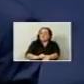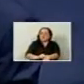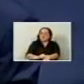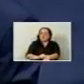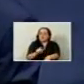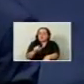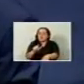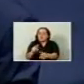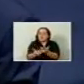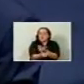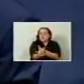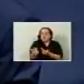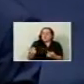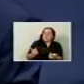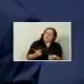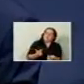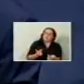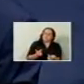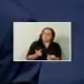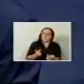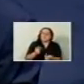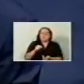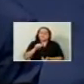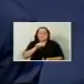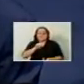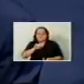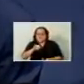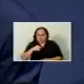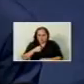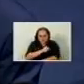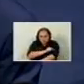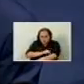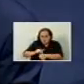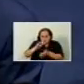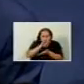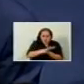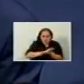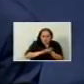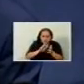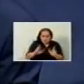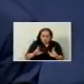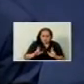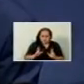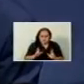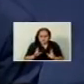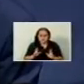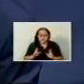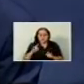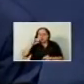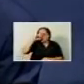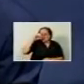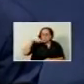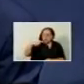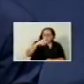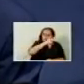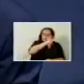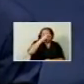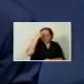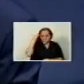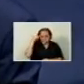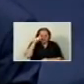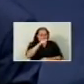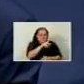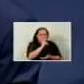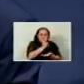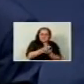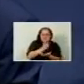quem respeita. Enquanto nós não formos respeitados nas atitudes cotidianas do prefeito, ele continuar com